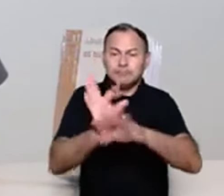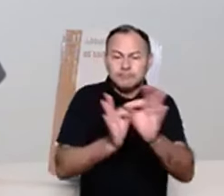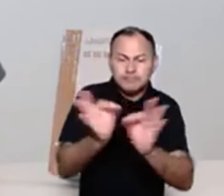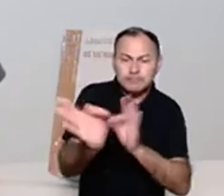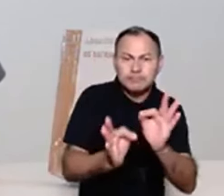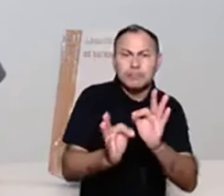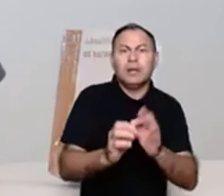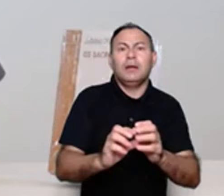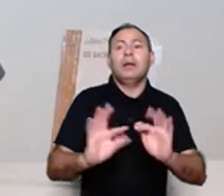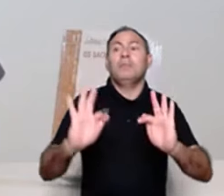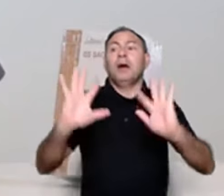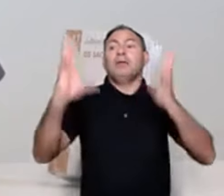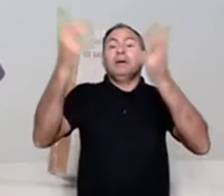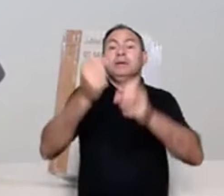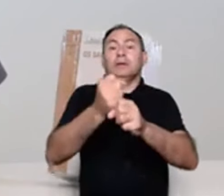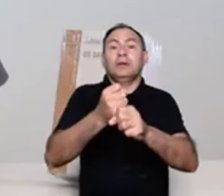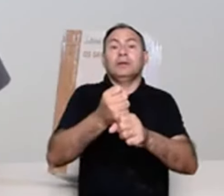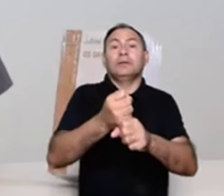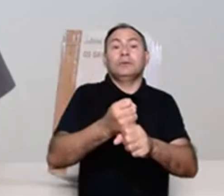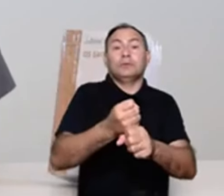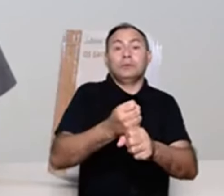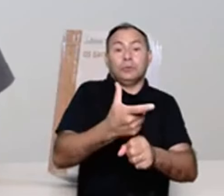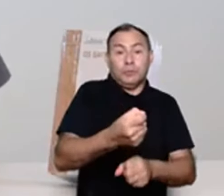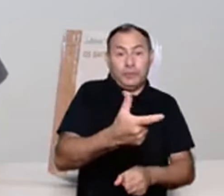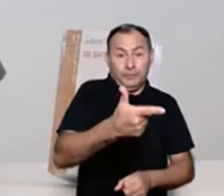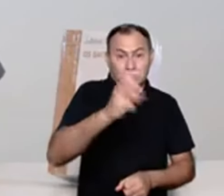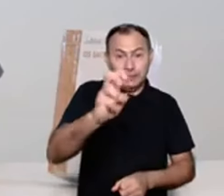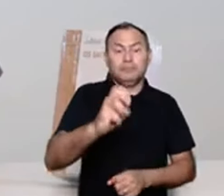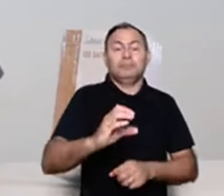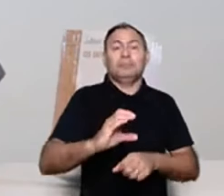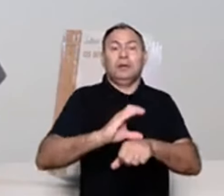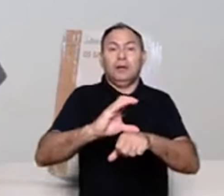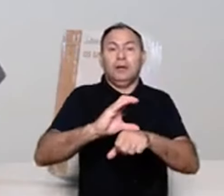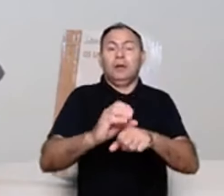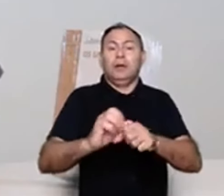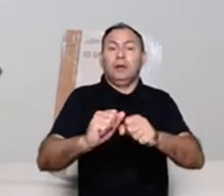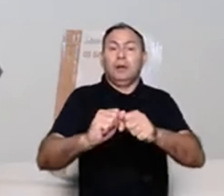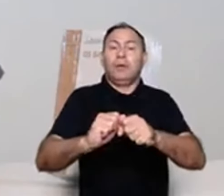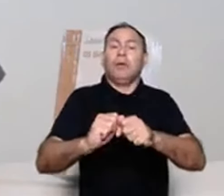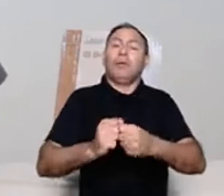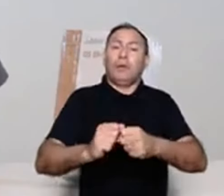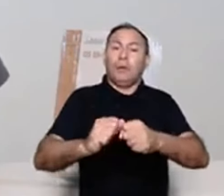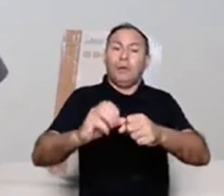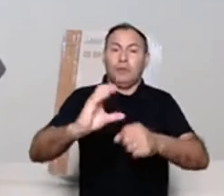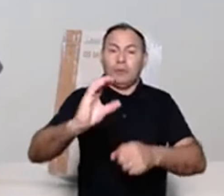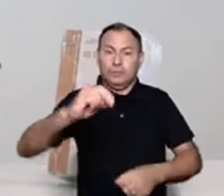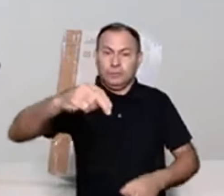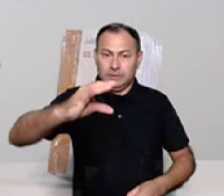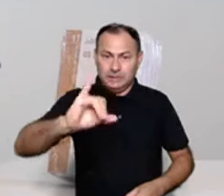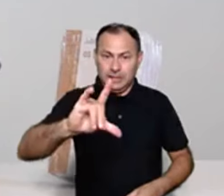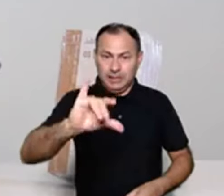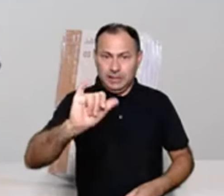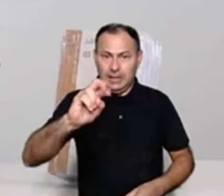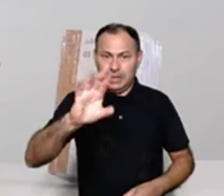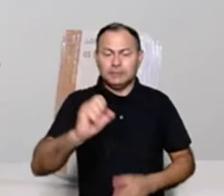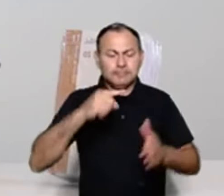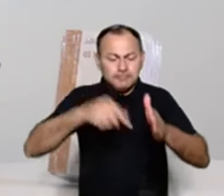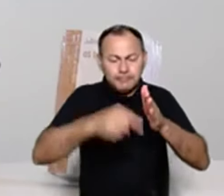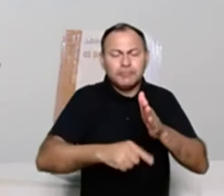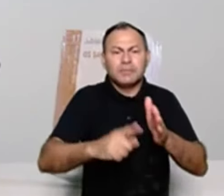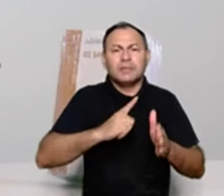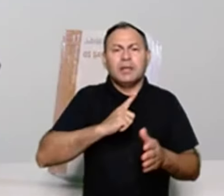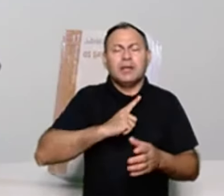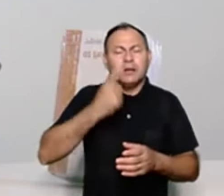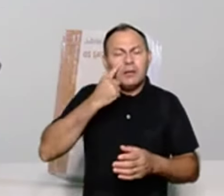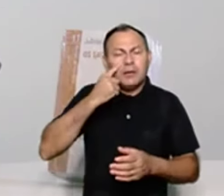prepararmos para o julho de 2025, voltando às constituições conciliares e assim aprofundarmos aquilo que